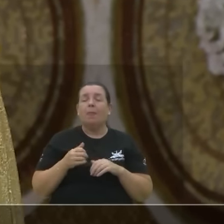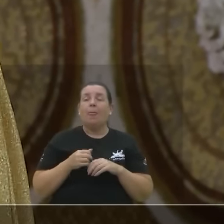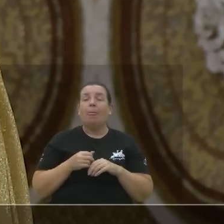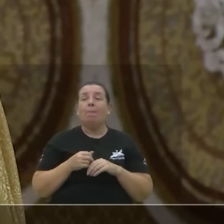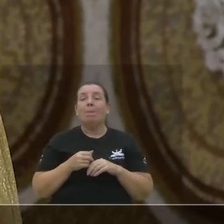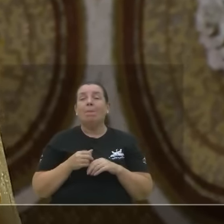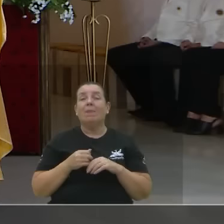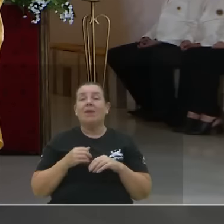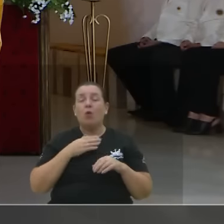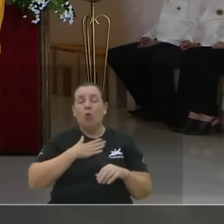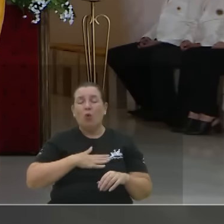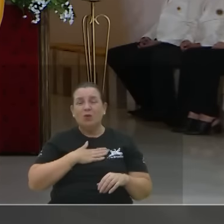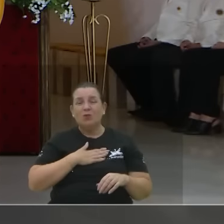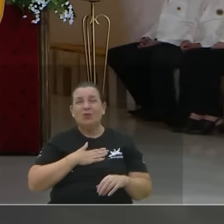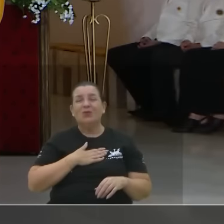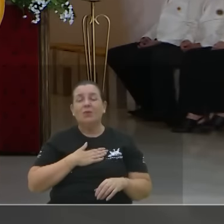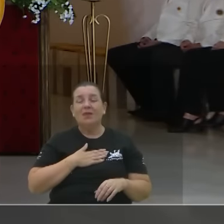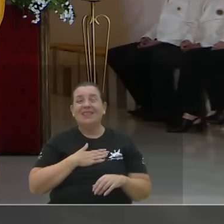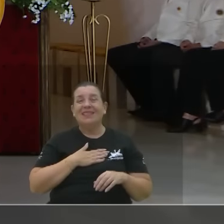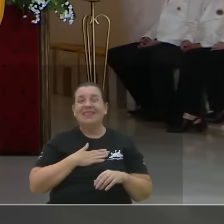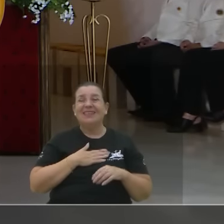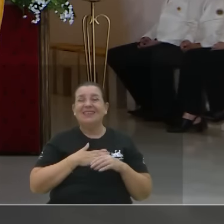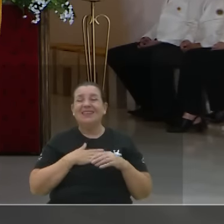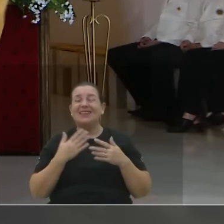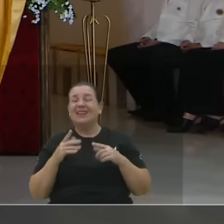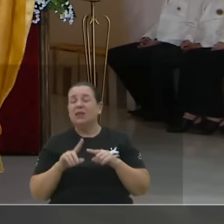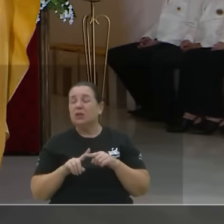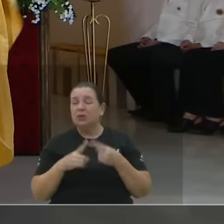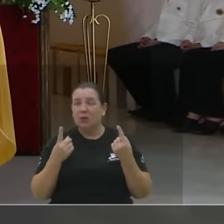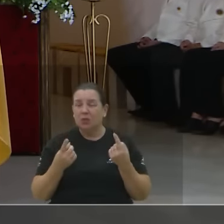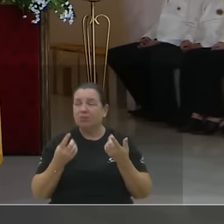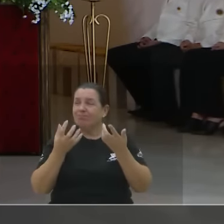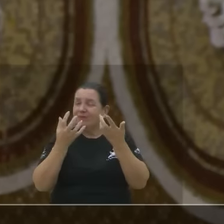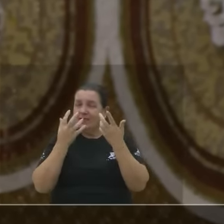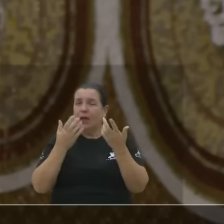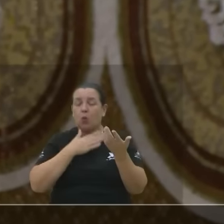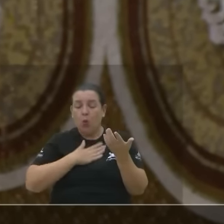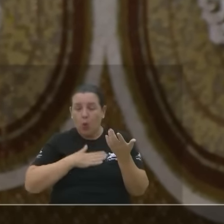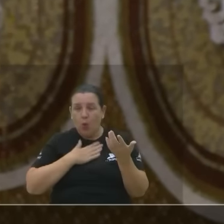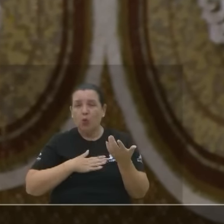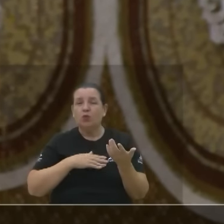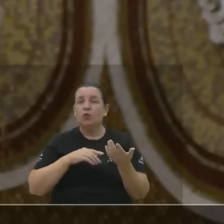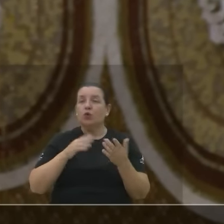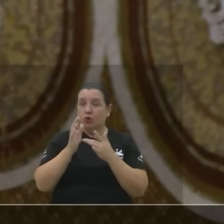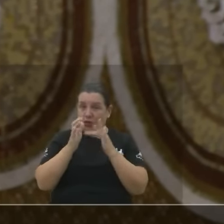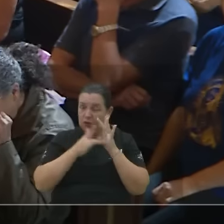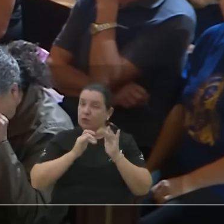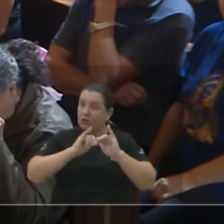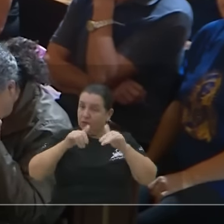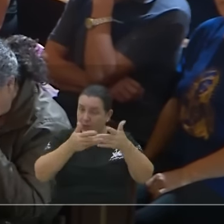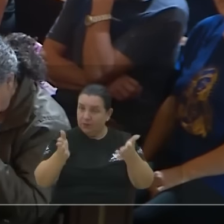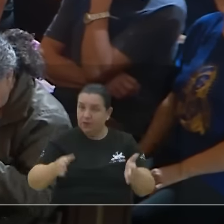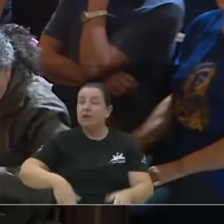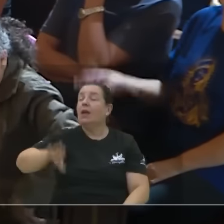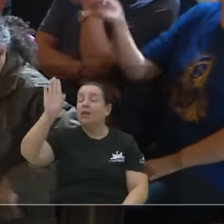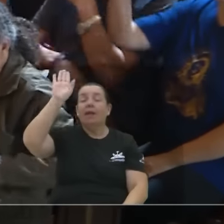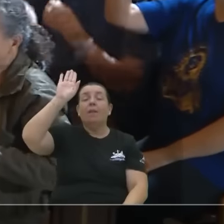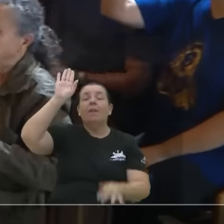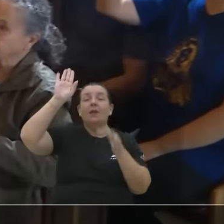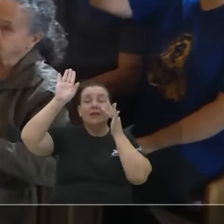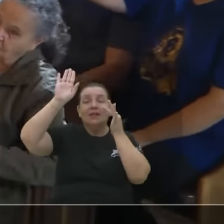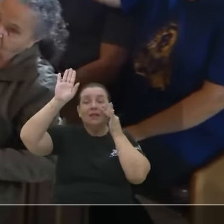eu te gosto tanto, eu te prezo. Você está me escutando? Ele está falando para você, meu filho. Quem está escutando, levante a